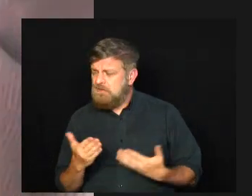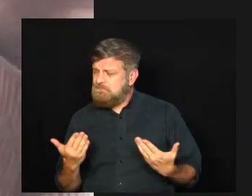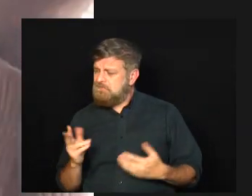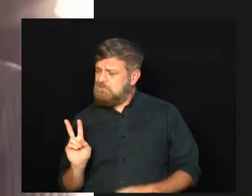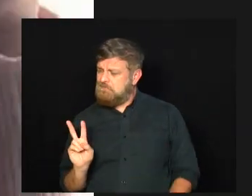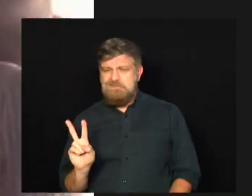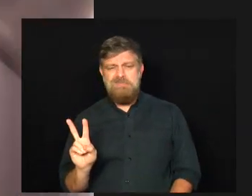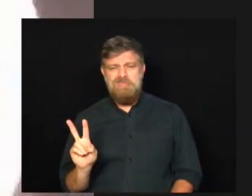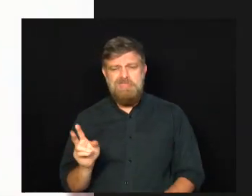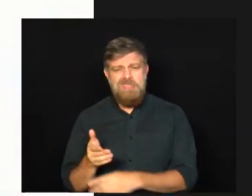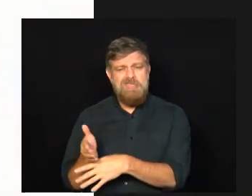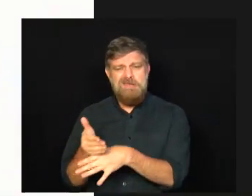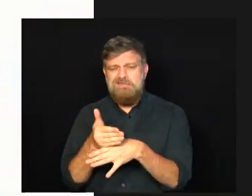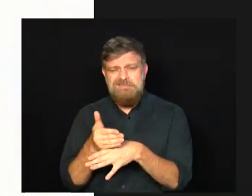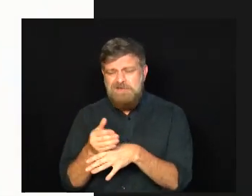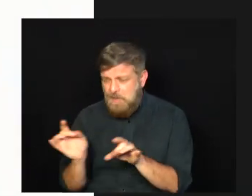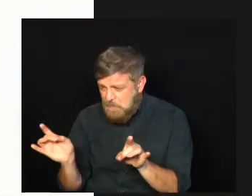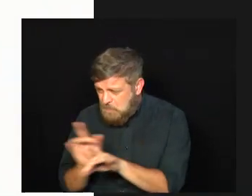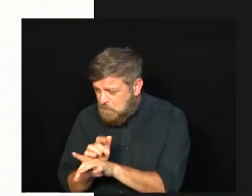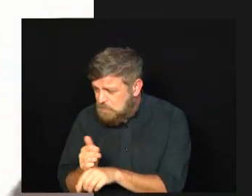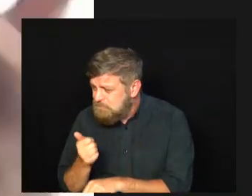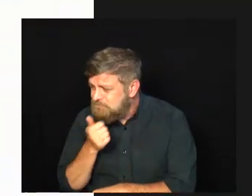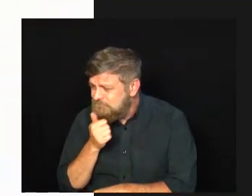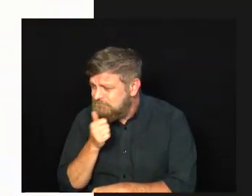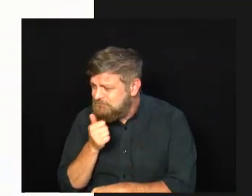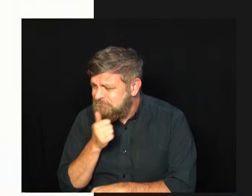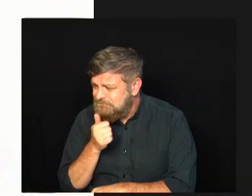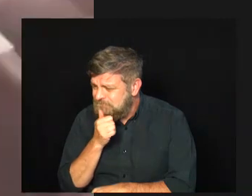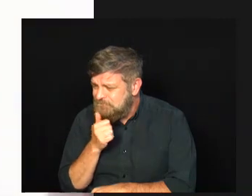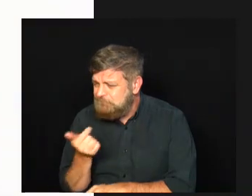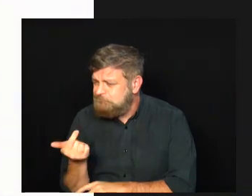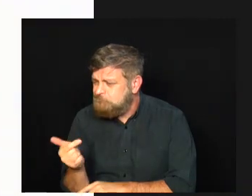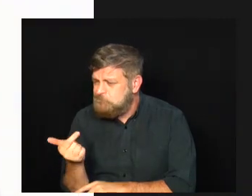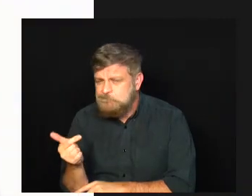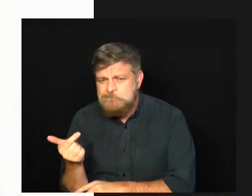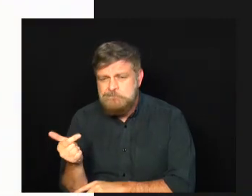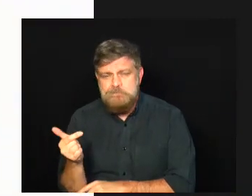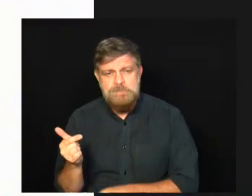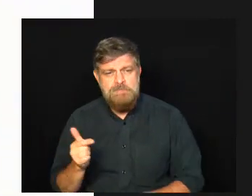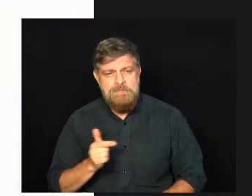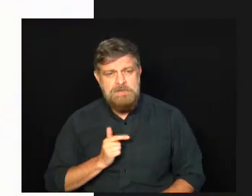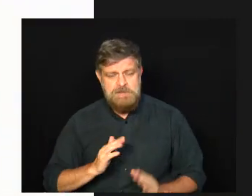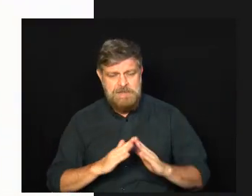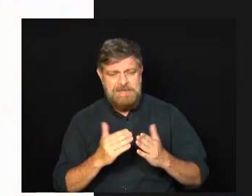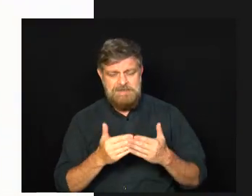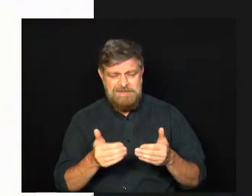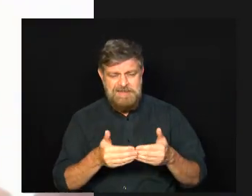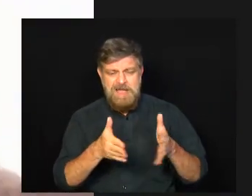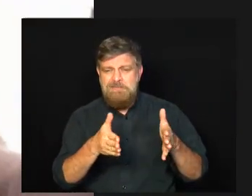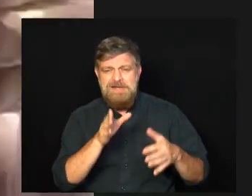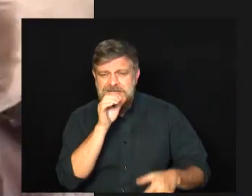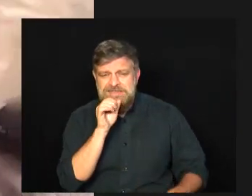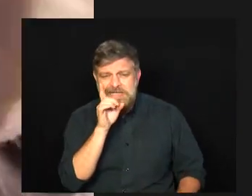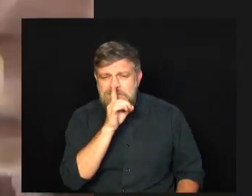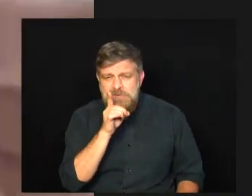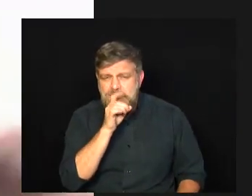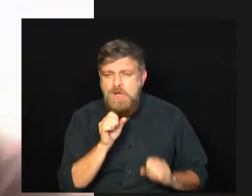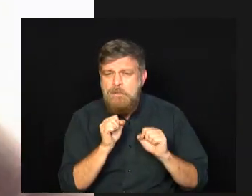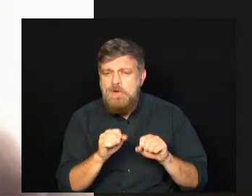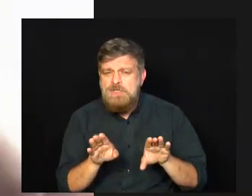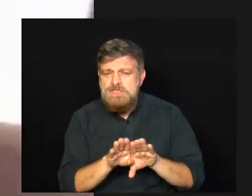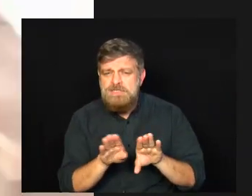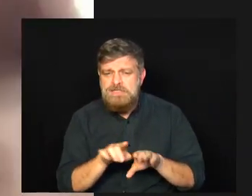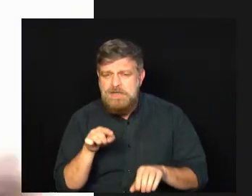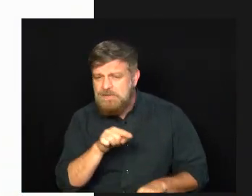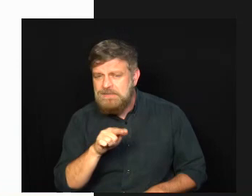mães muitas vezes não estão preparados. Esta abertura da escola em fins de semana pode, inclusive,